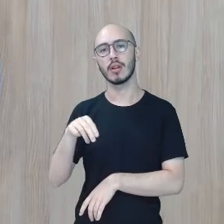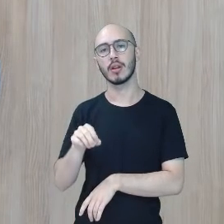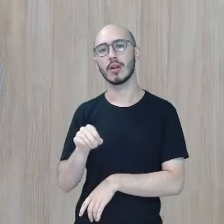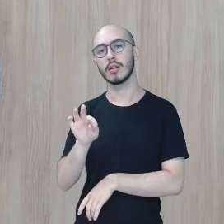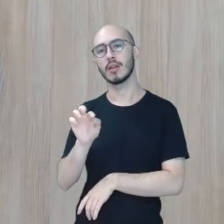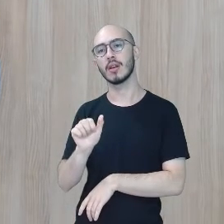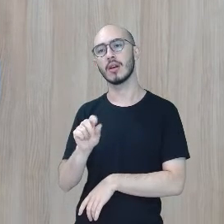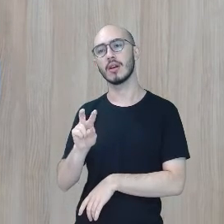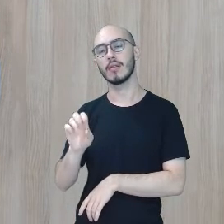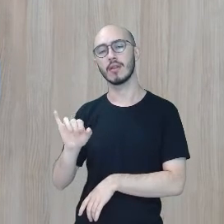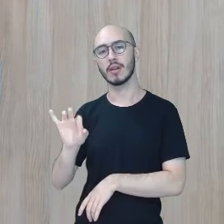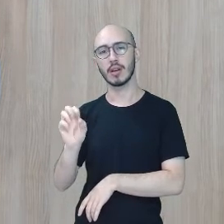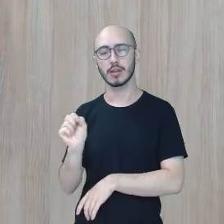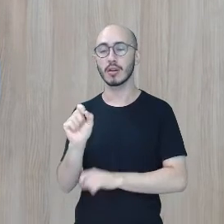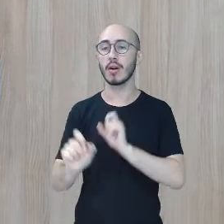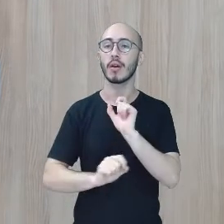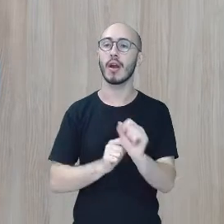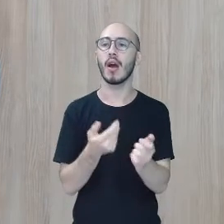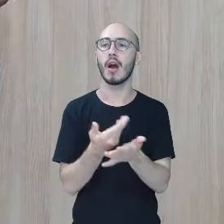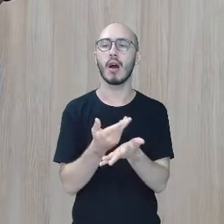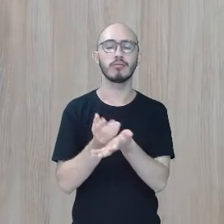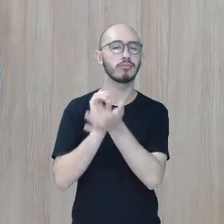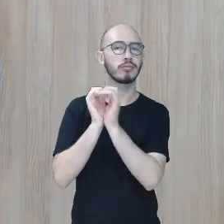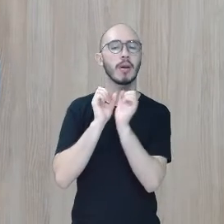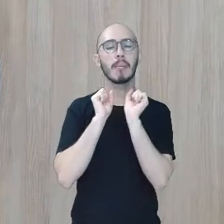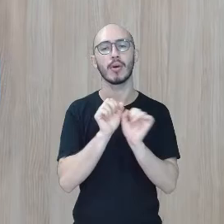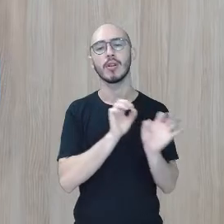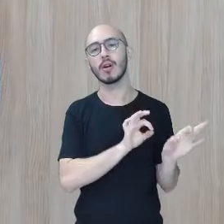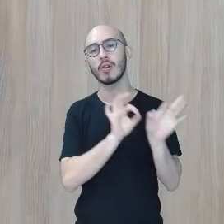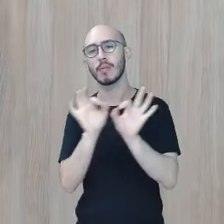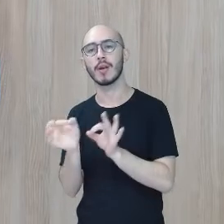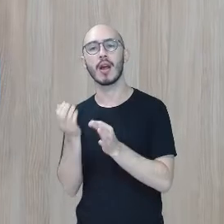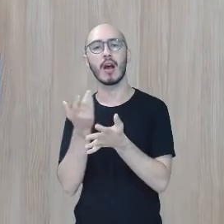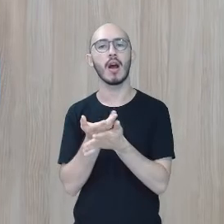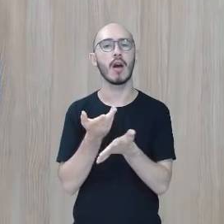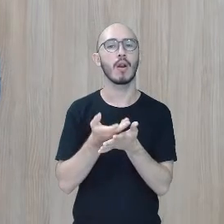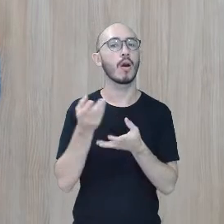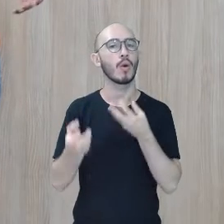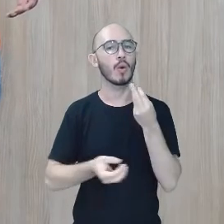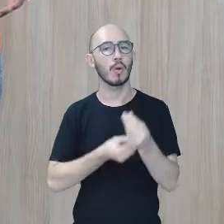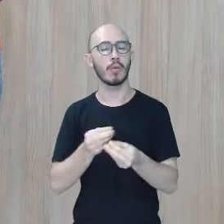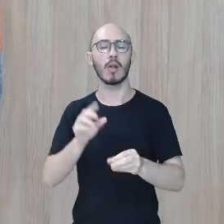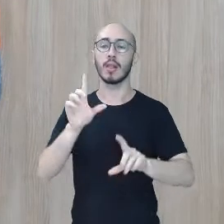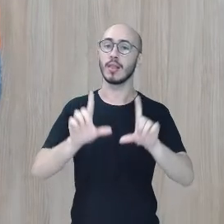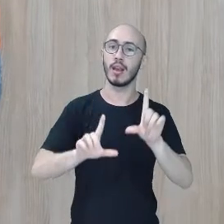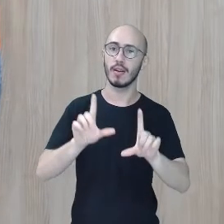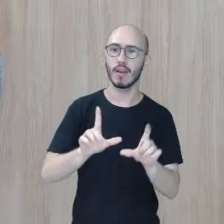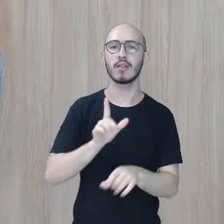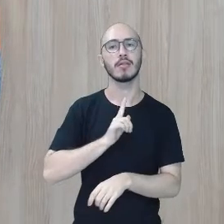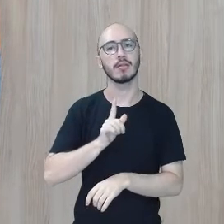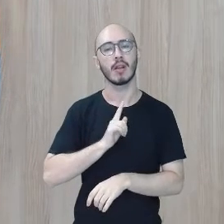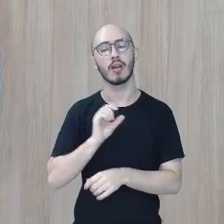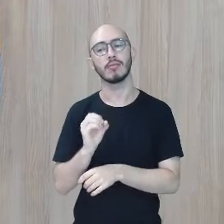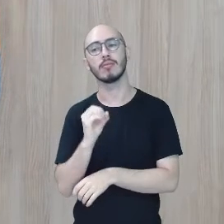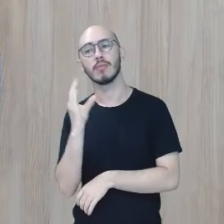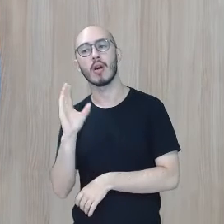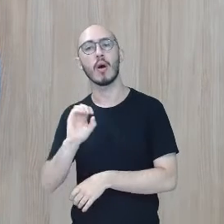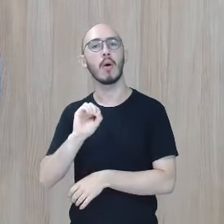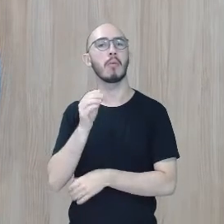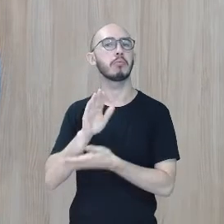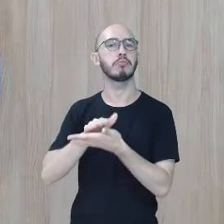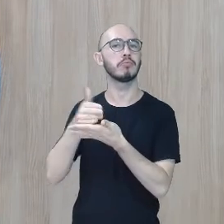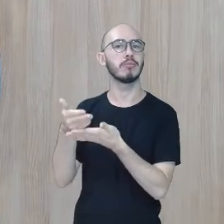aula digital, onde você pode acompanhar a nossa aula através da TV, do celular ou do